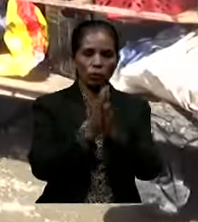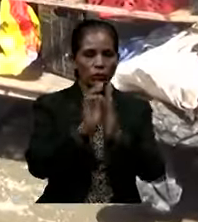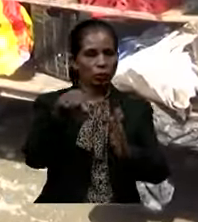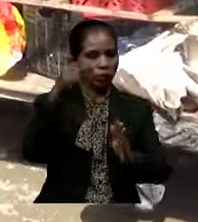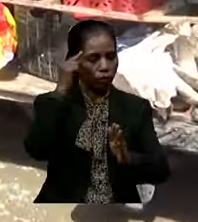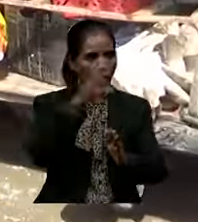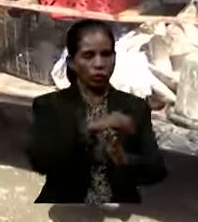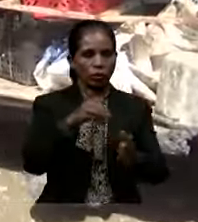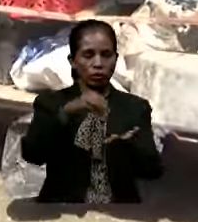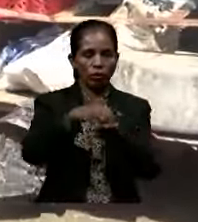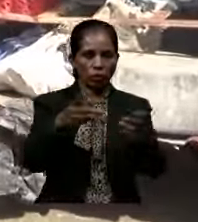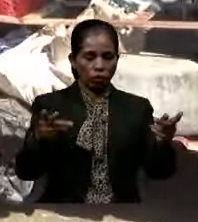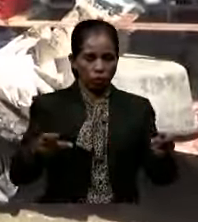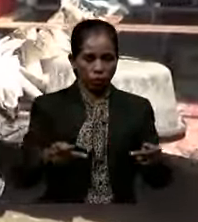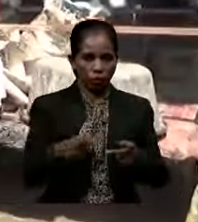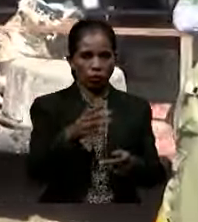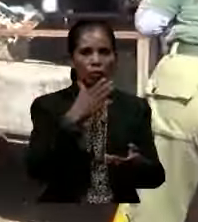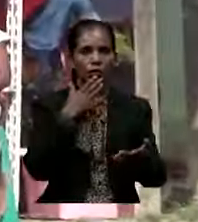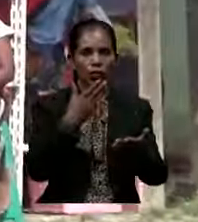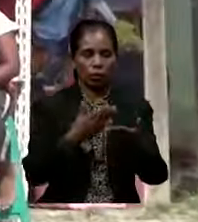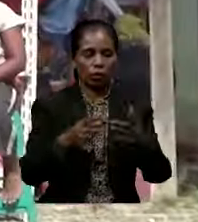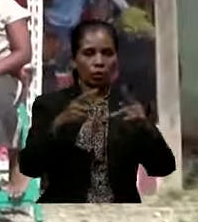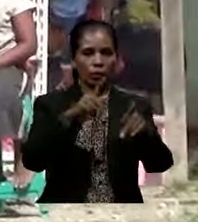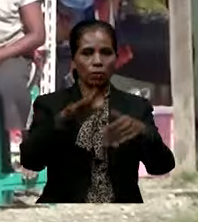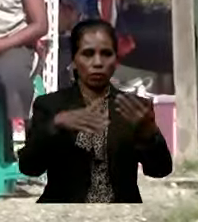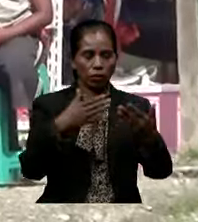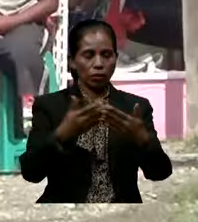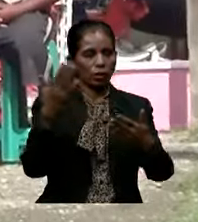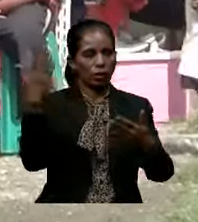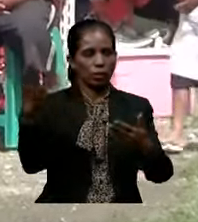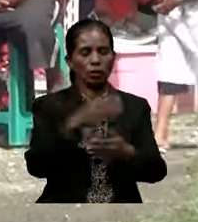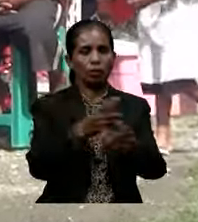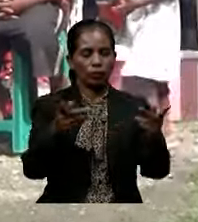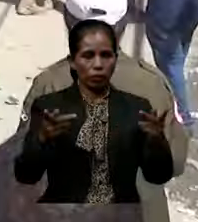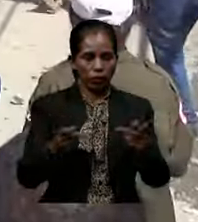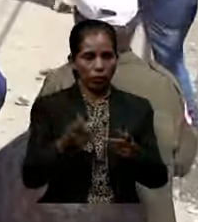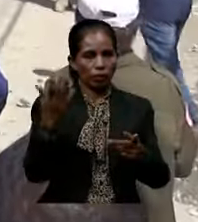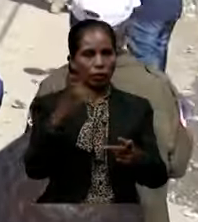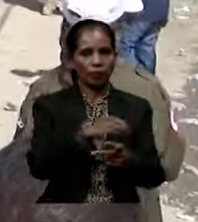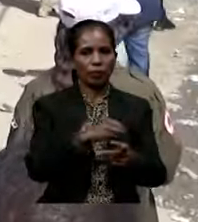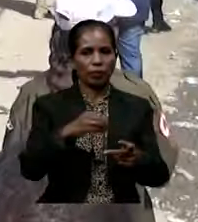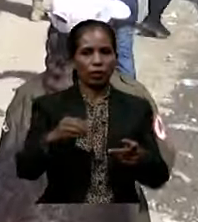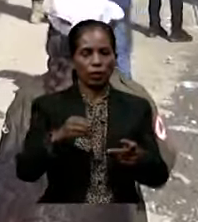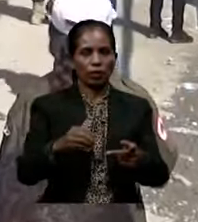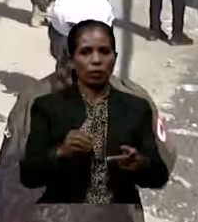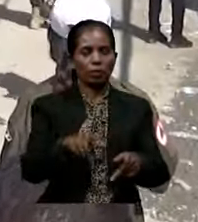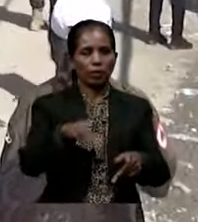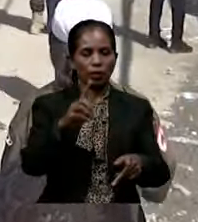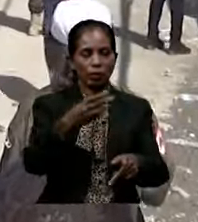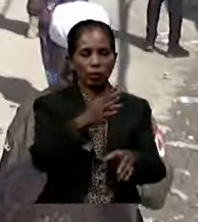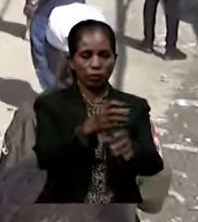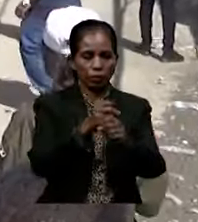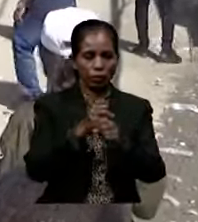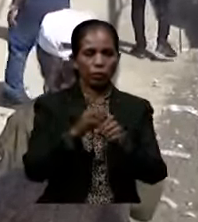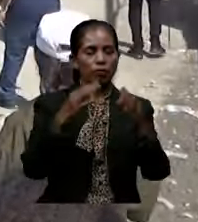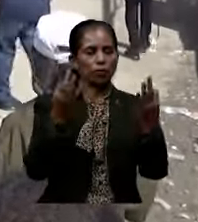a tocria fatin acolhimento ou digno da comunidade e a Itara Clara. No pedega zota rássica se acolhe uma cain hirakne,